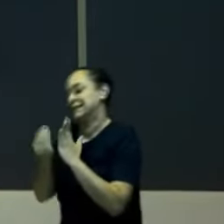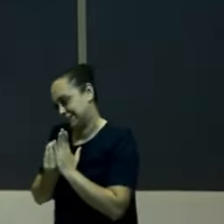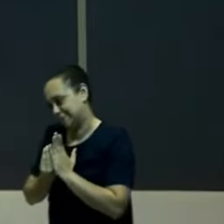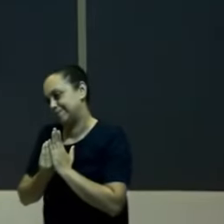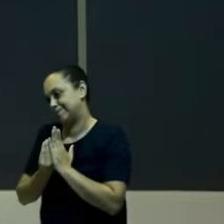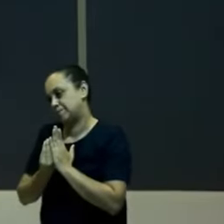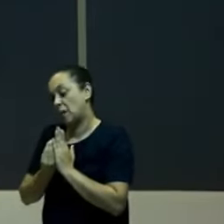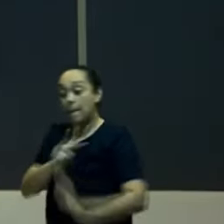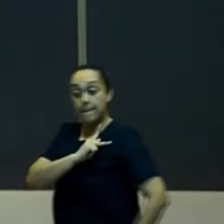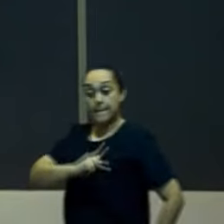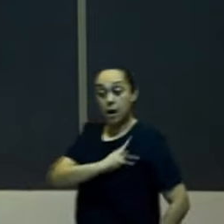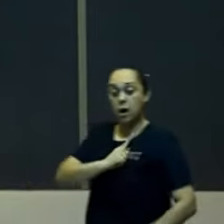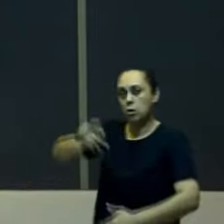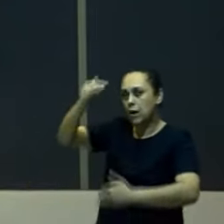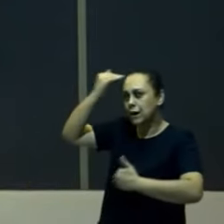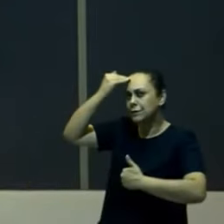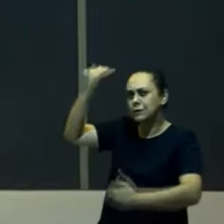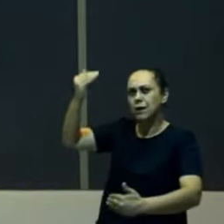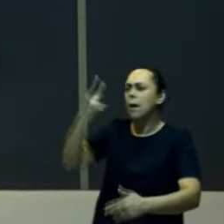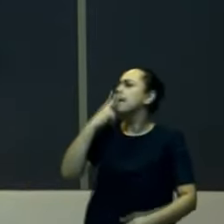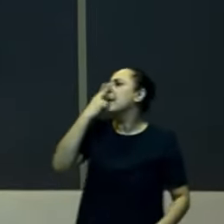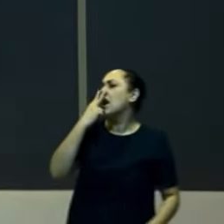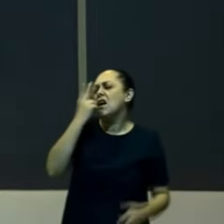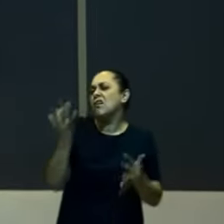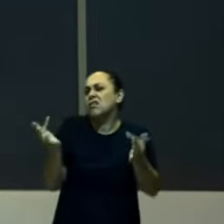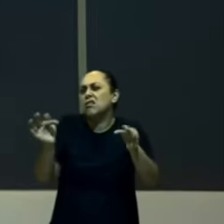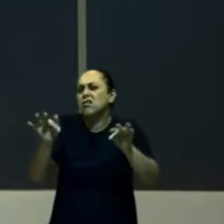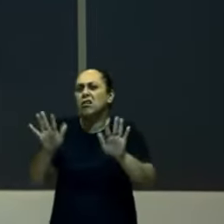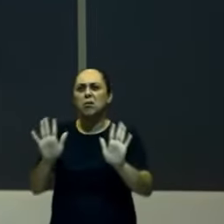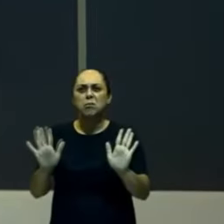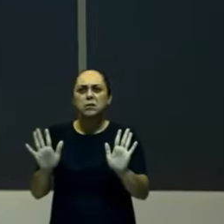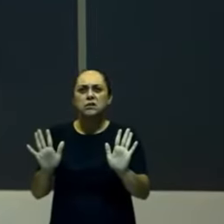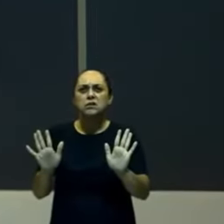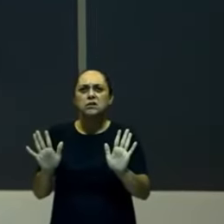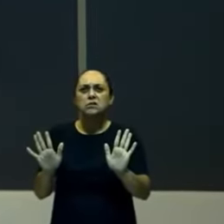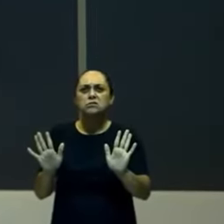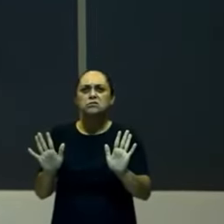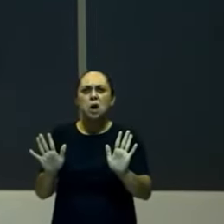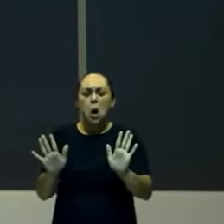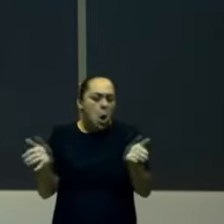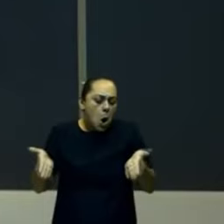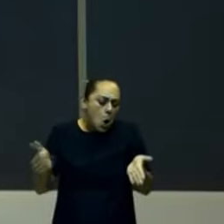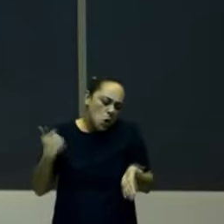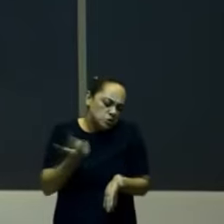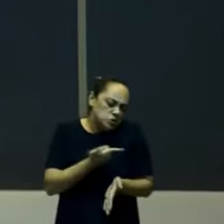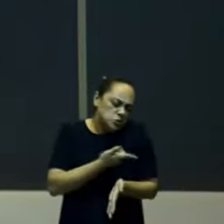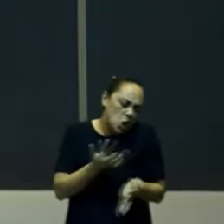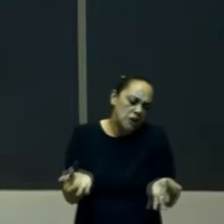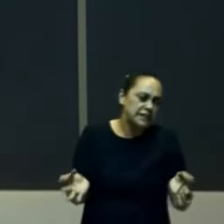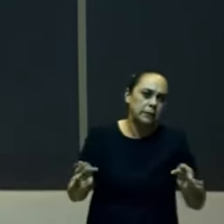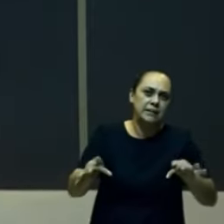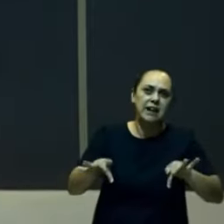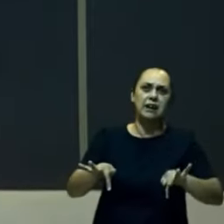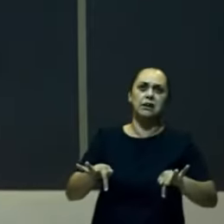eles. Parece simples uma oferta, que para nós é muito simples hoje. Quando a gente